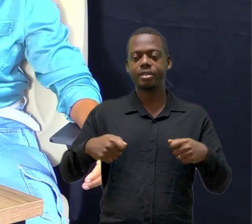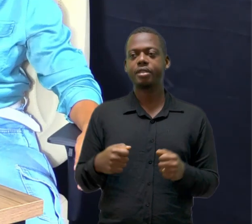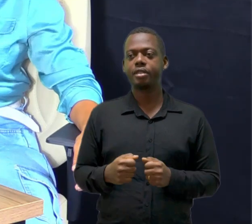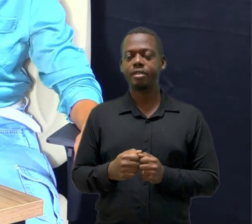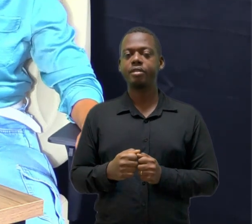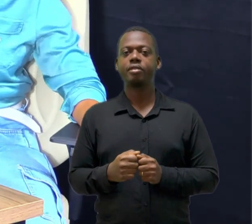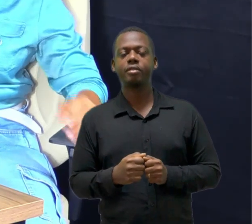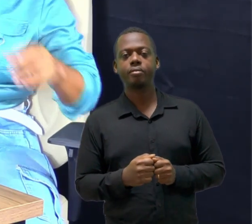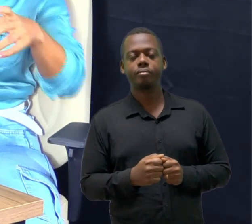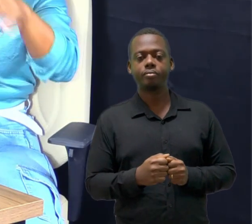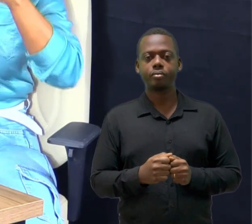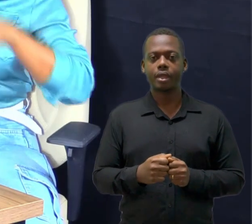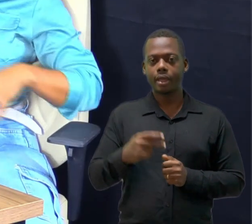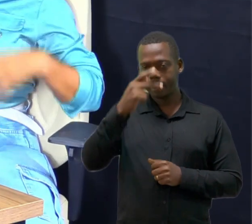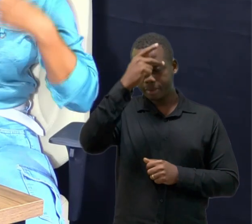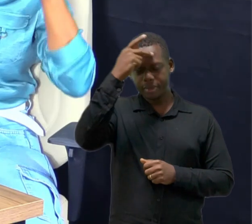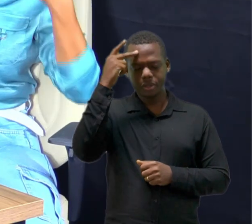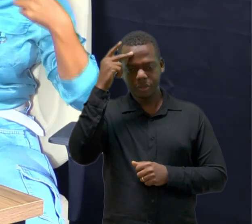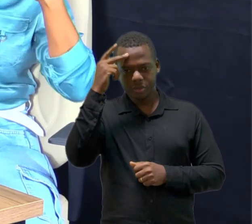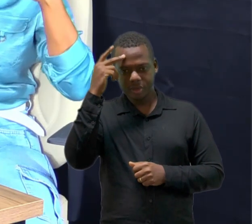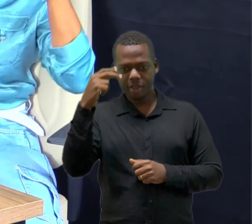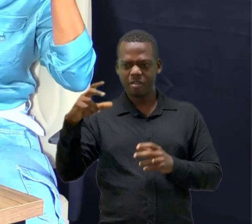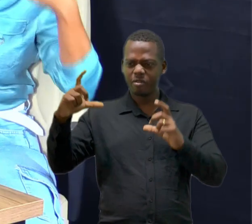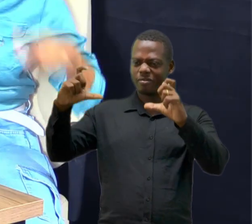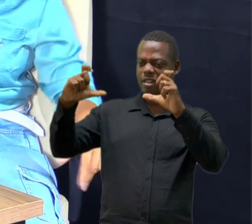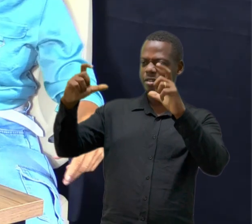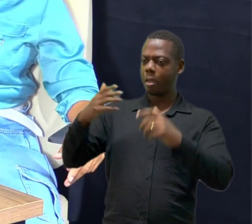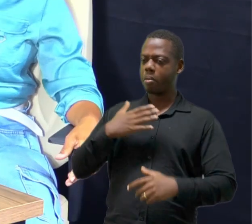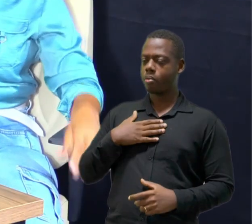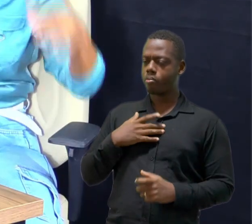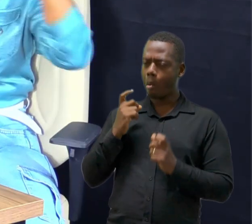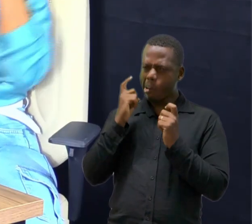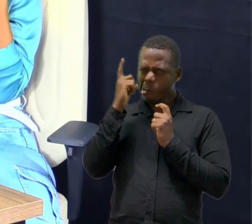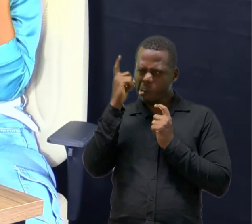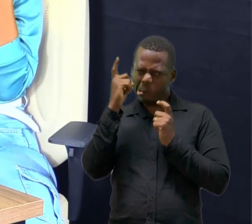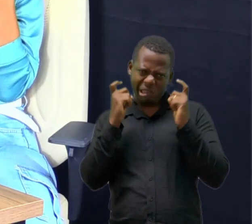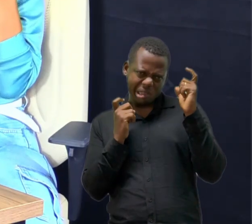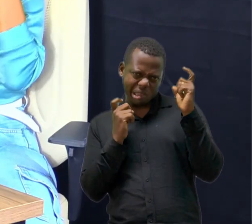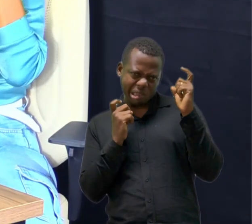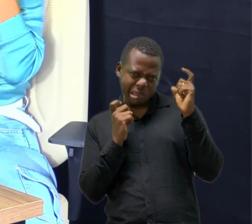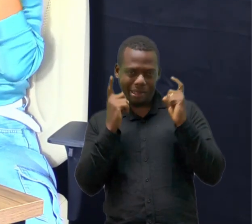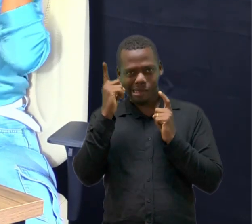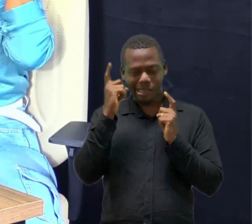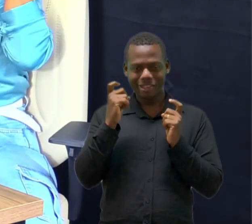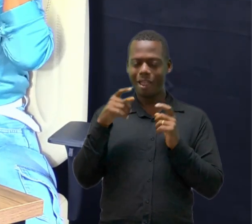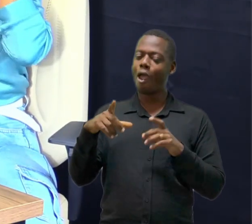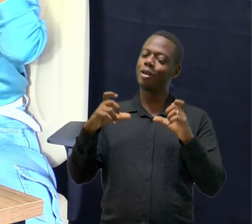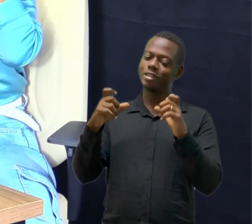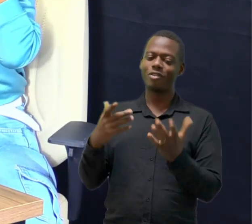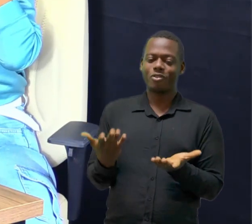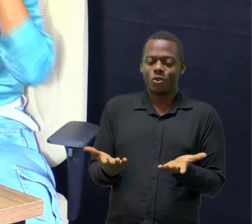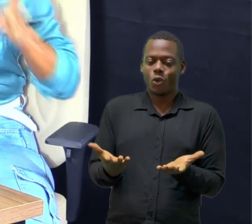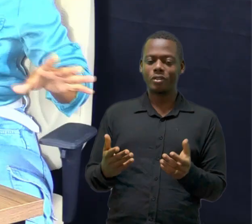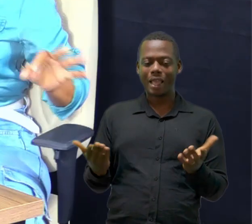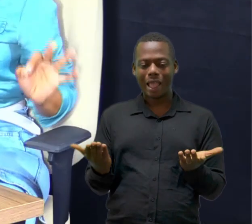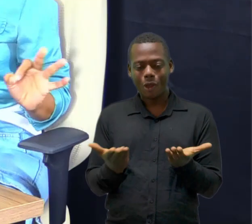É uma, meme. é, Não, e o pessoal só tira foto minha quando eu tô na expressão. Aí eu fico assim, digo, oh, meu Deus, justo essa foto, justo